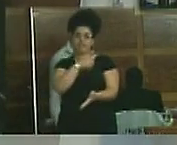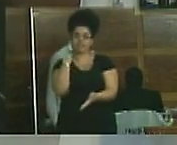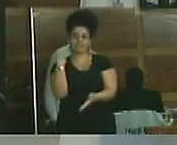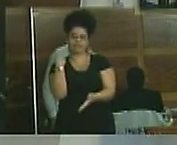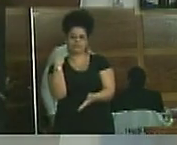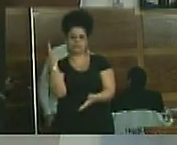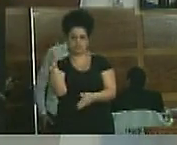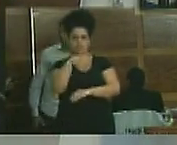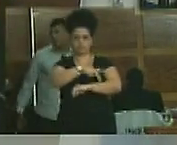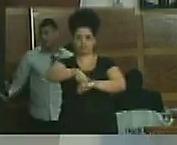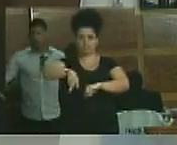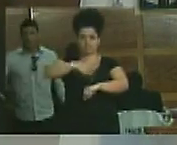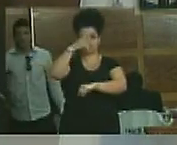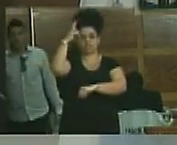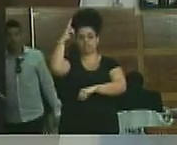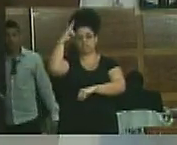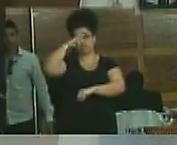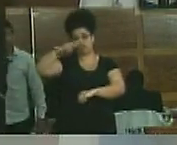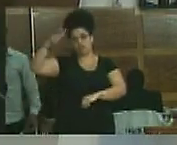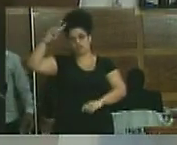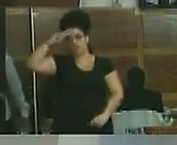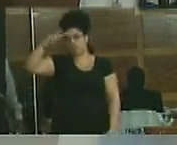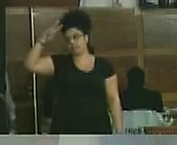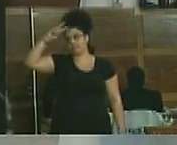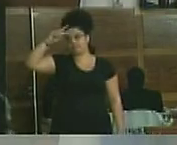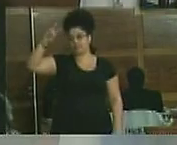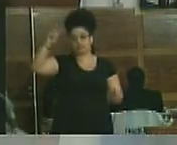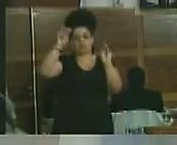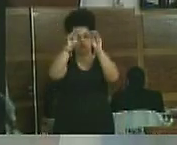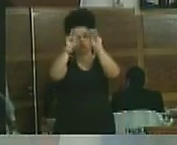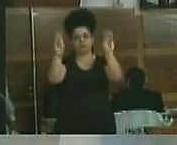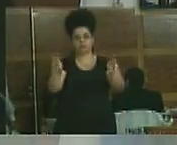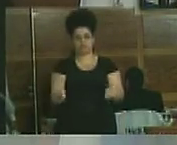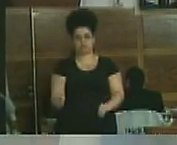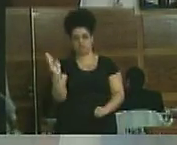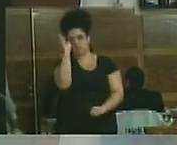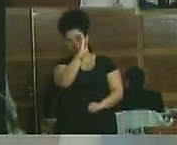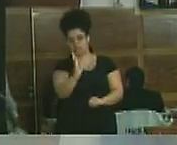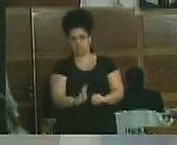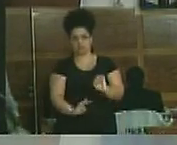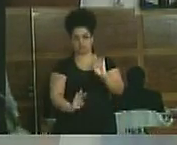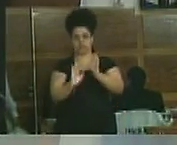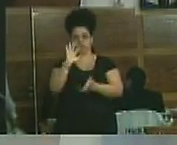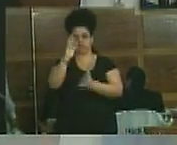nosso país ali com o museu, nosso Museu Nacional queimado.